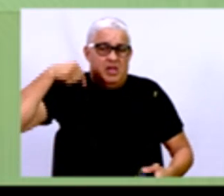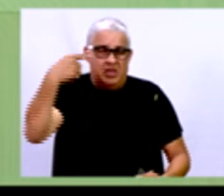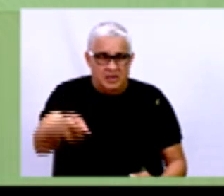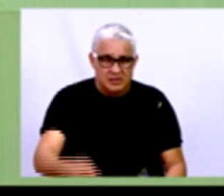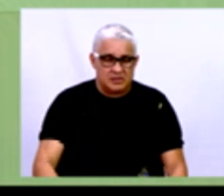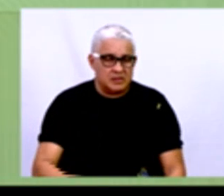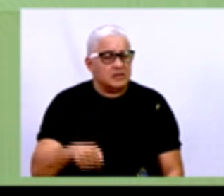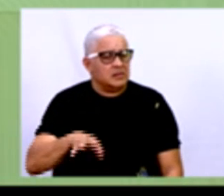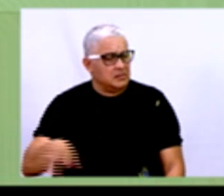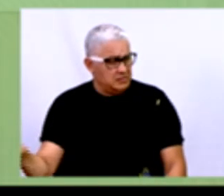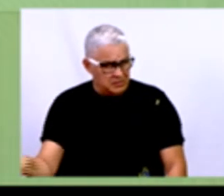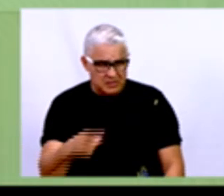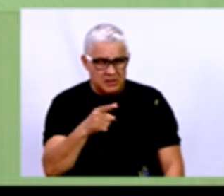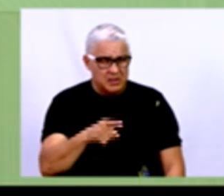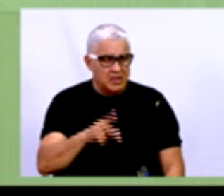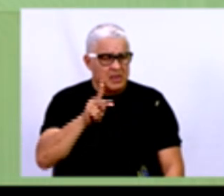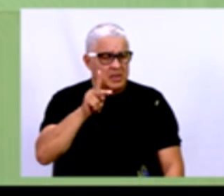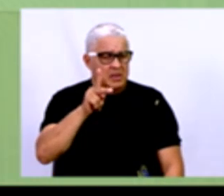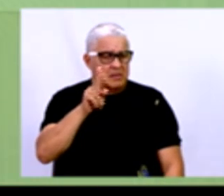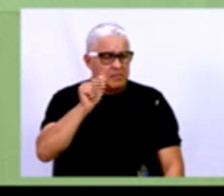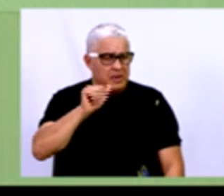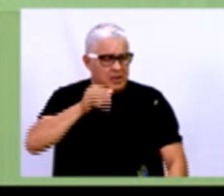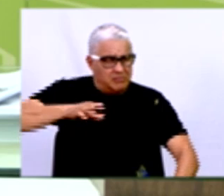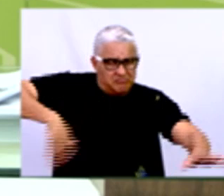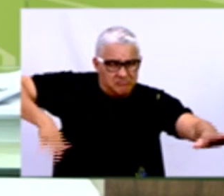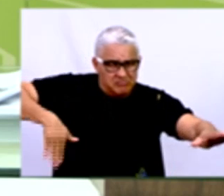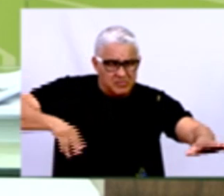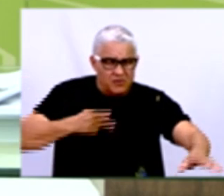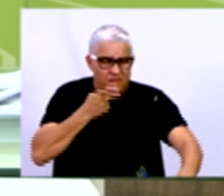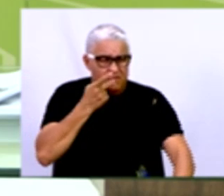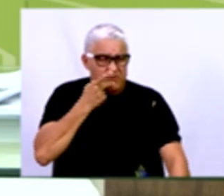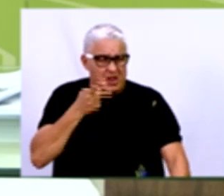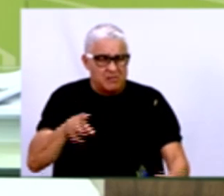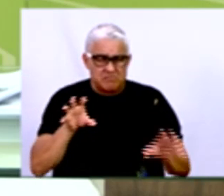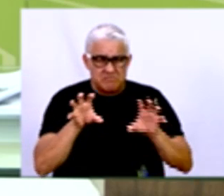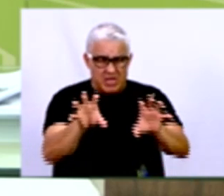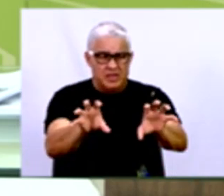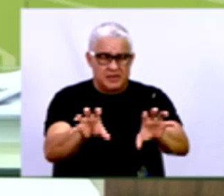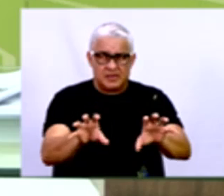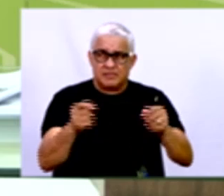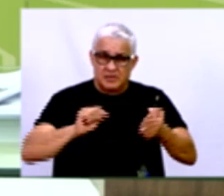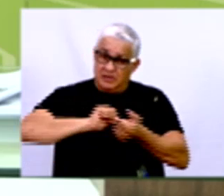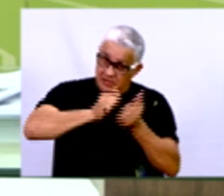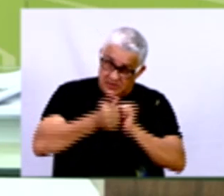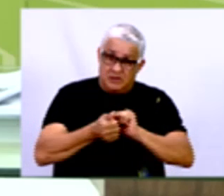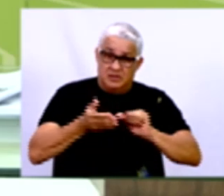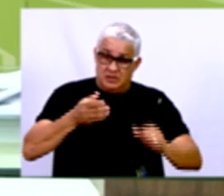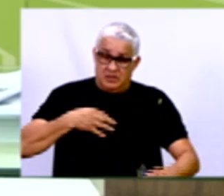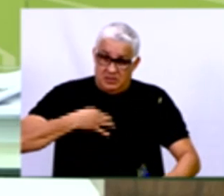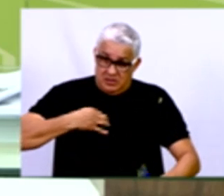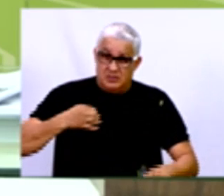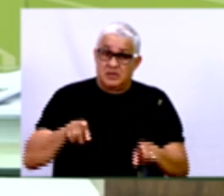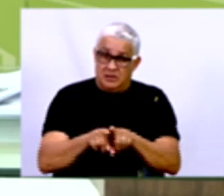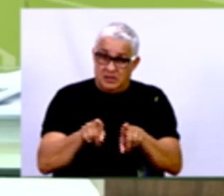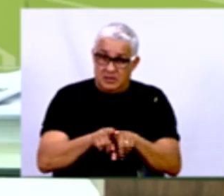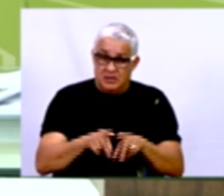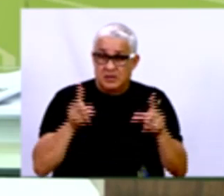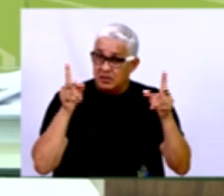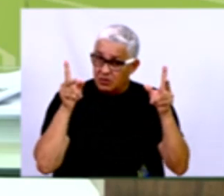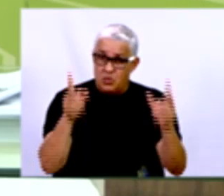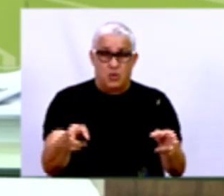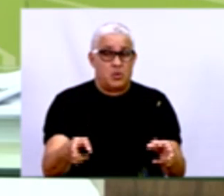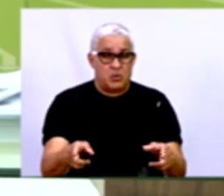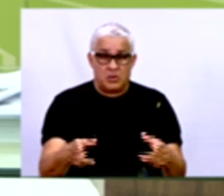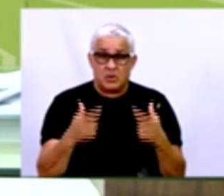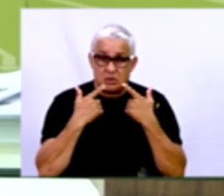praia e fala desse jeito, né? Então, como foi comentado anteriormente, assim como nós precisamos adequar as roupas que nós utilizamos no nosso dia a